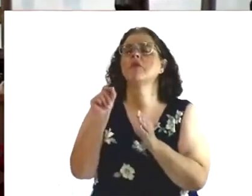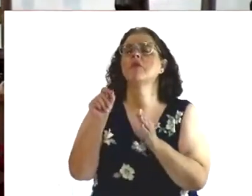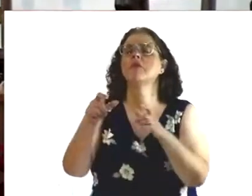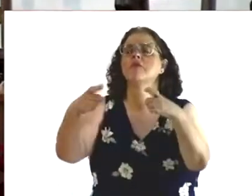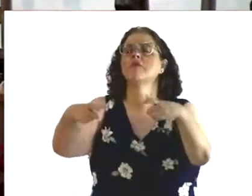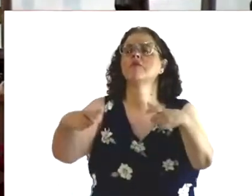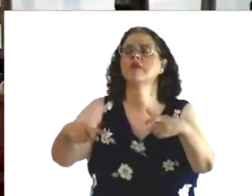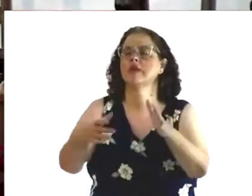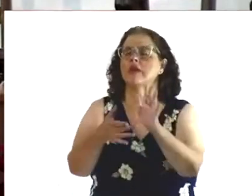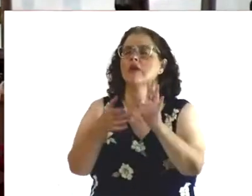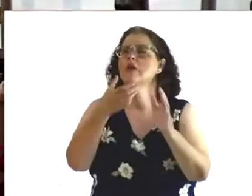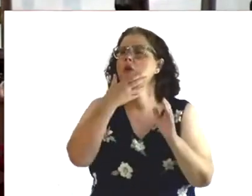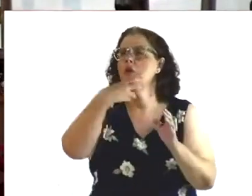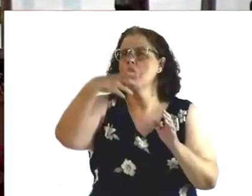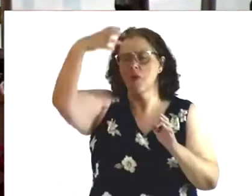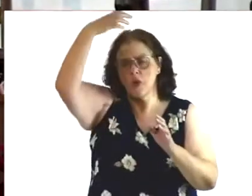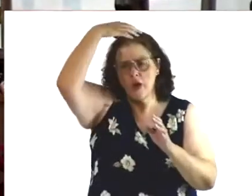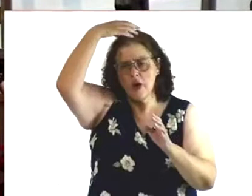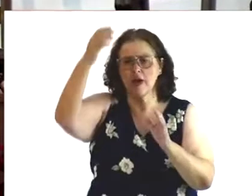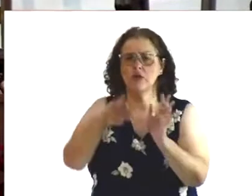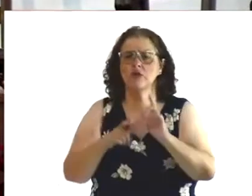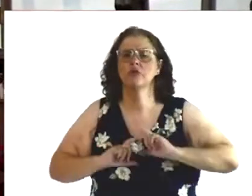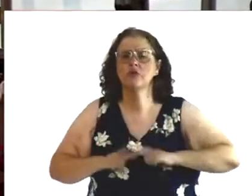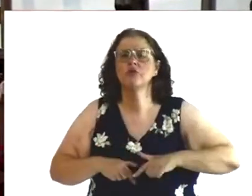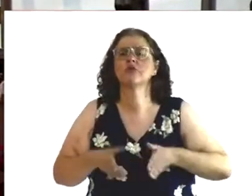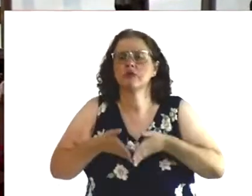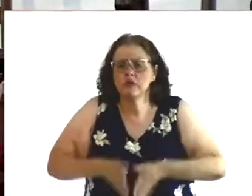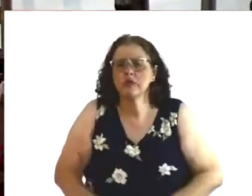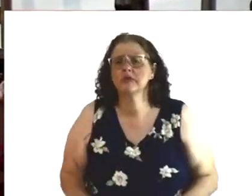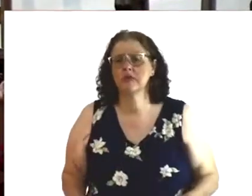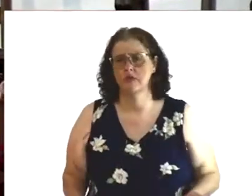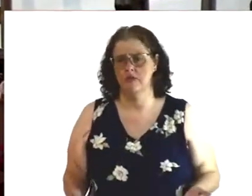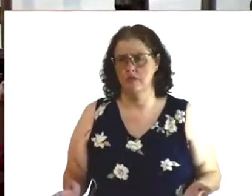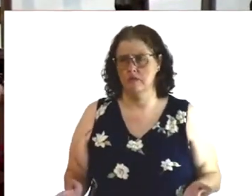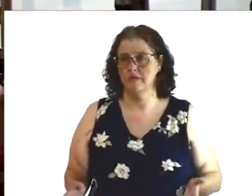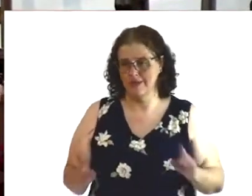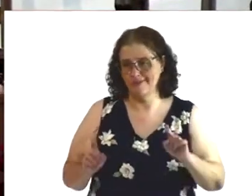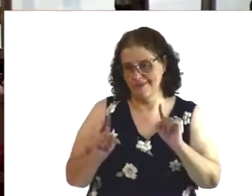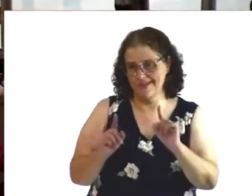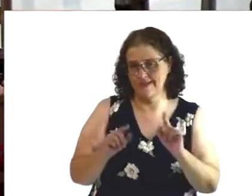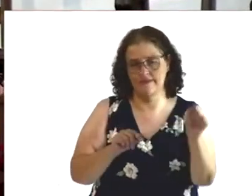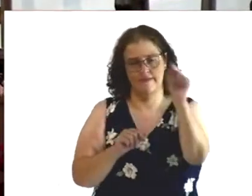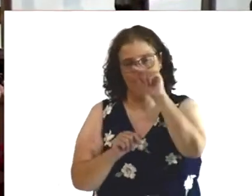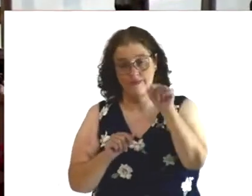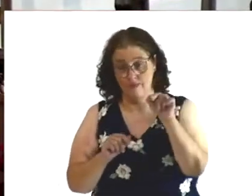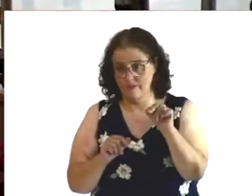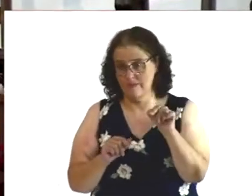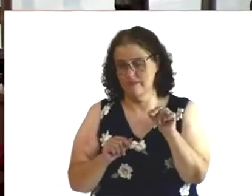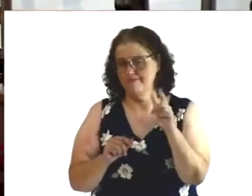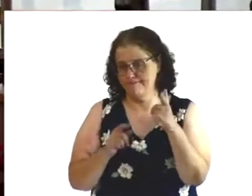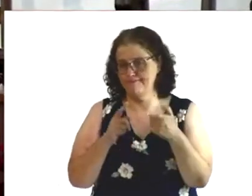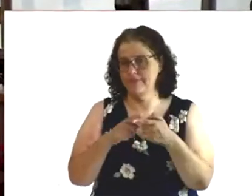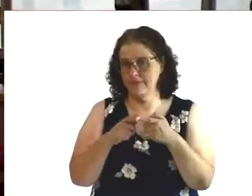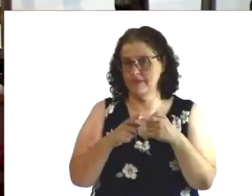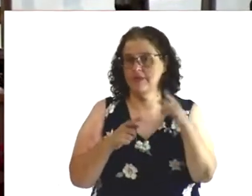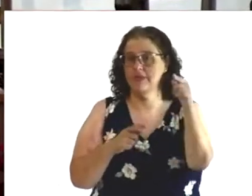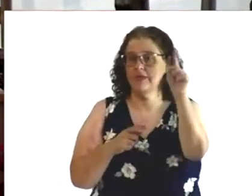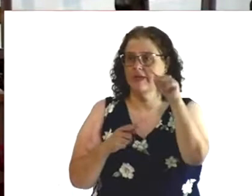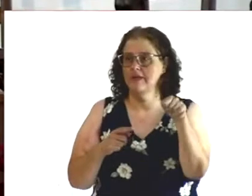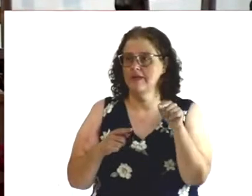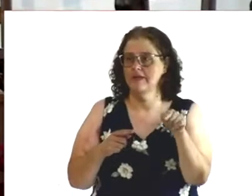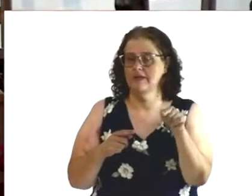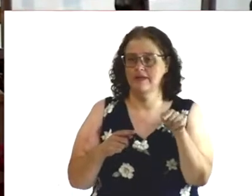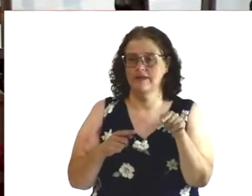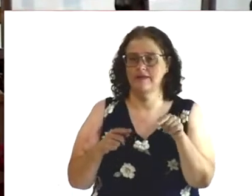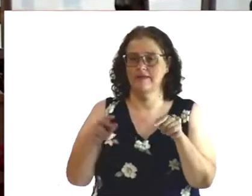dos judeus? Então é por isso que o ponto de interrogação está aí, crianças, por causa disso, dessa pergunta: